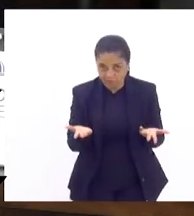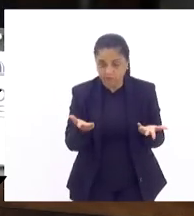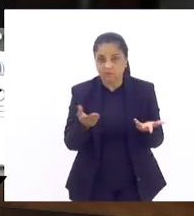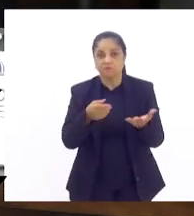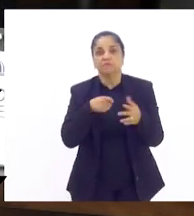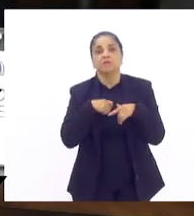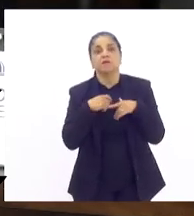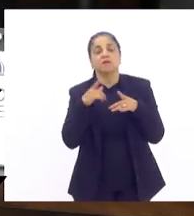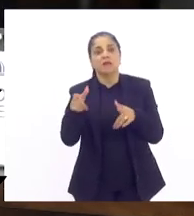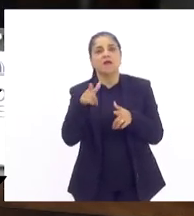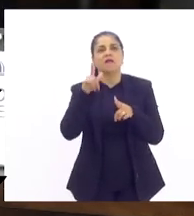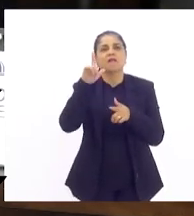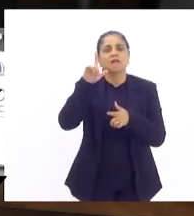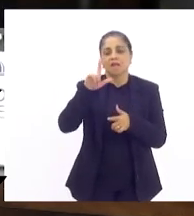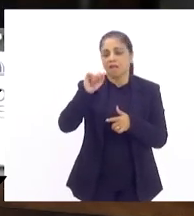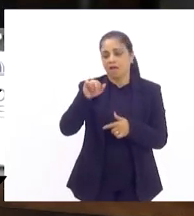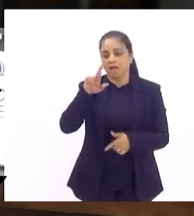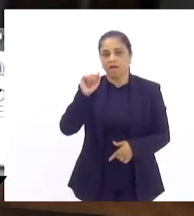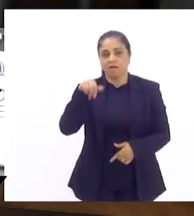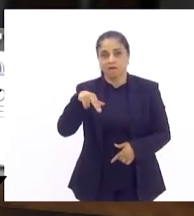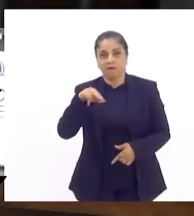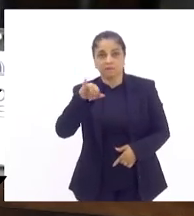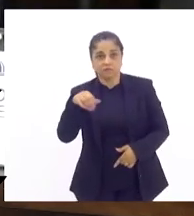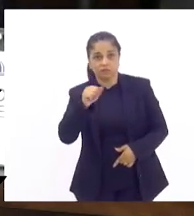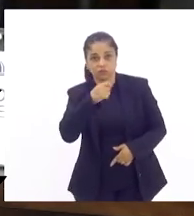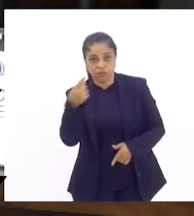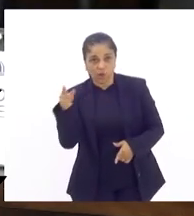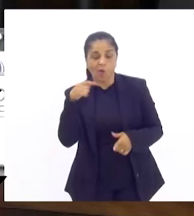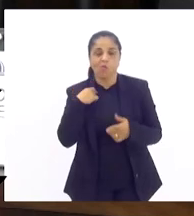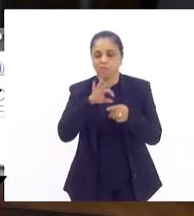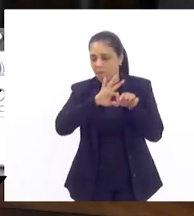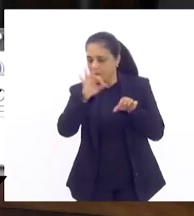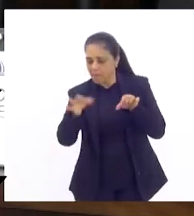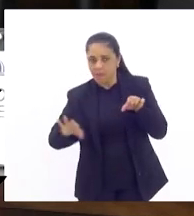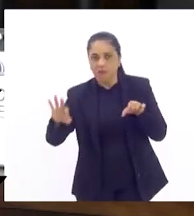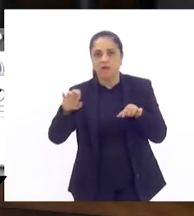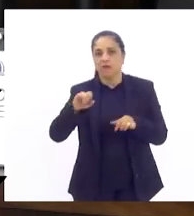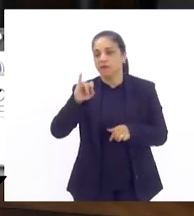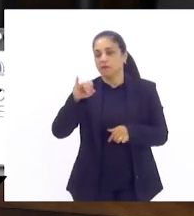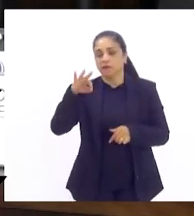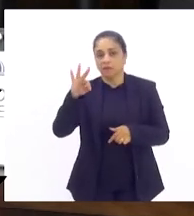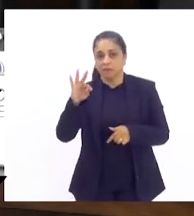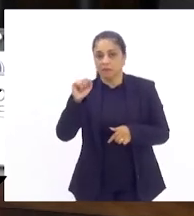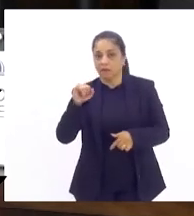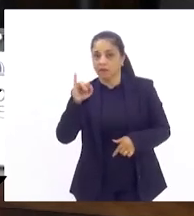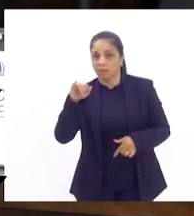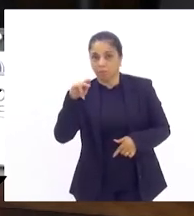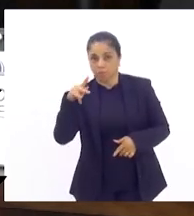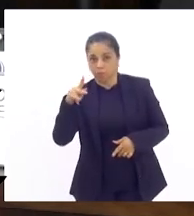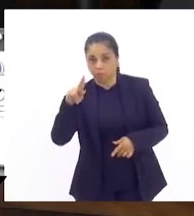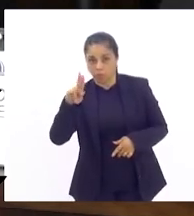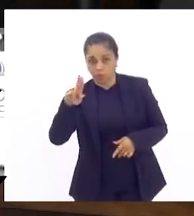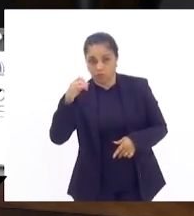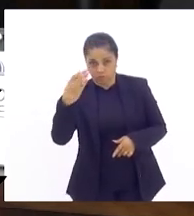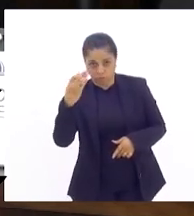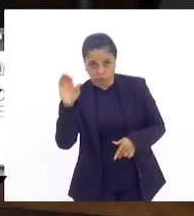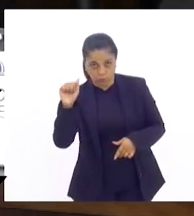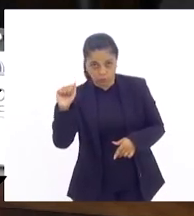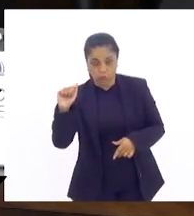Emuna Laranjal águas que abasteça ali Itaipuaçu e que chegue a São José. A gente queria que não saísse da